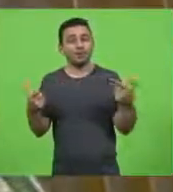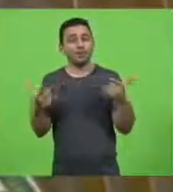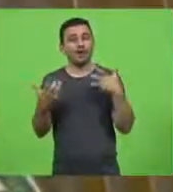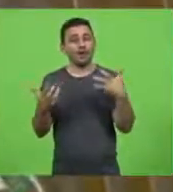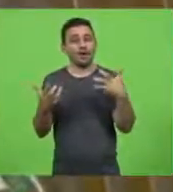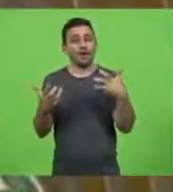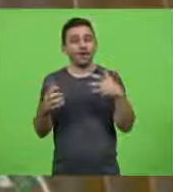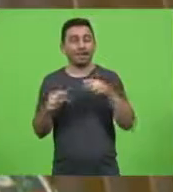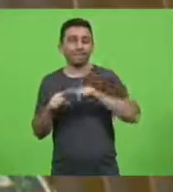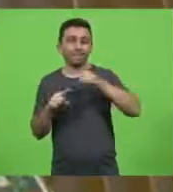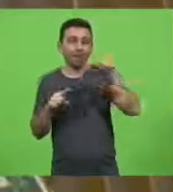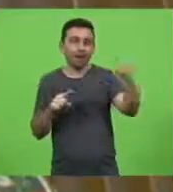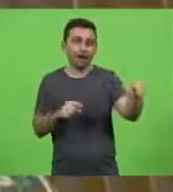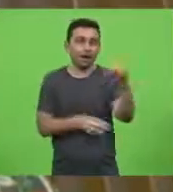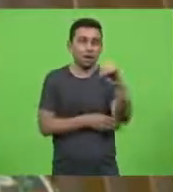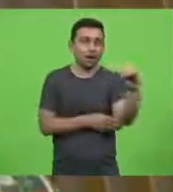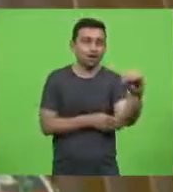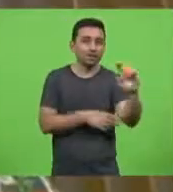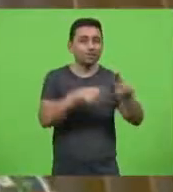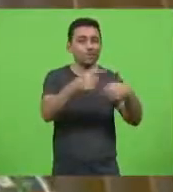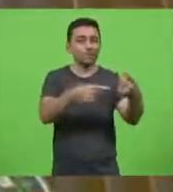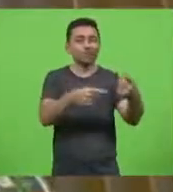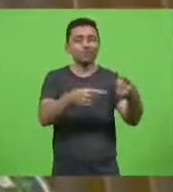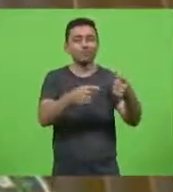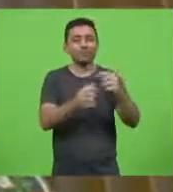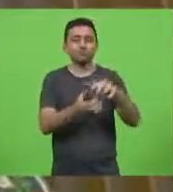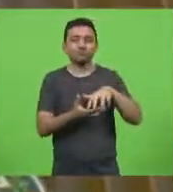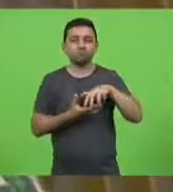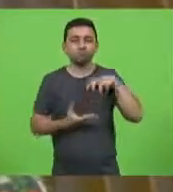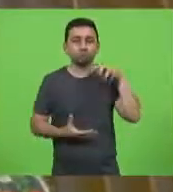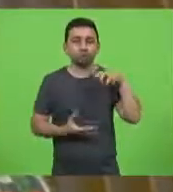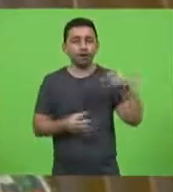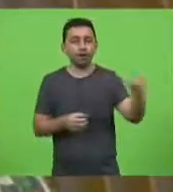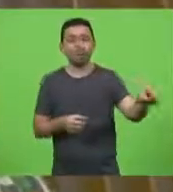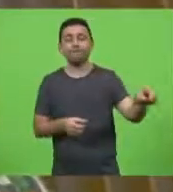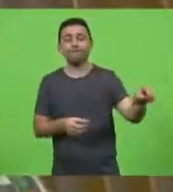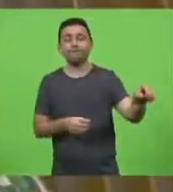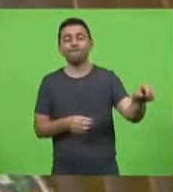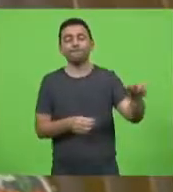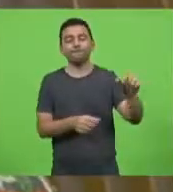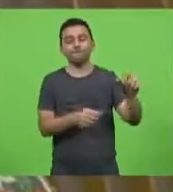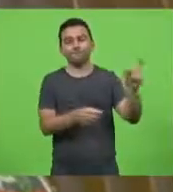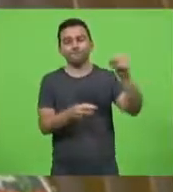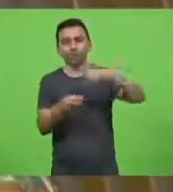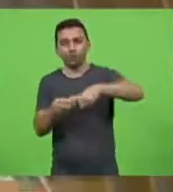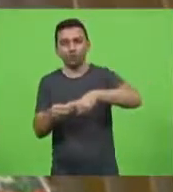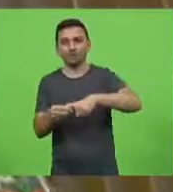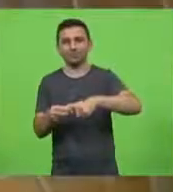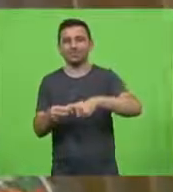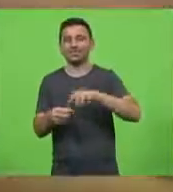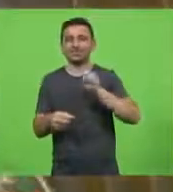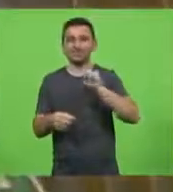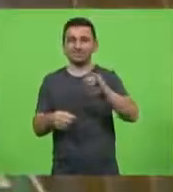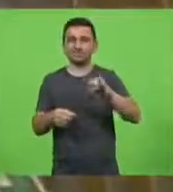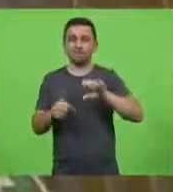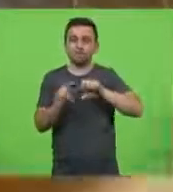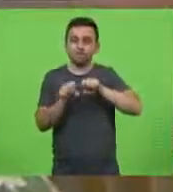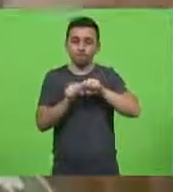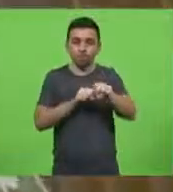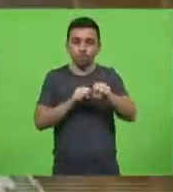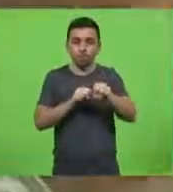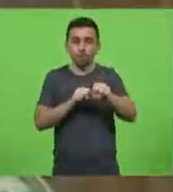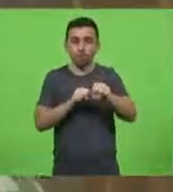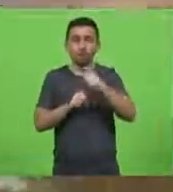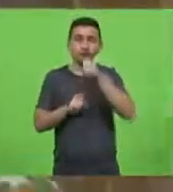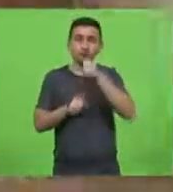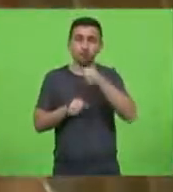interior e querem voltar para o litoral, né? E a gente abre essa janela quando se forma uma escola para que eles possam, os mais antigos, escolherem, né,